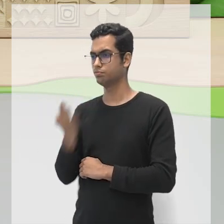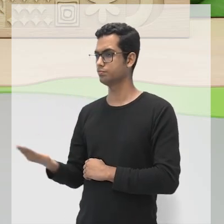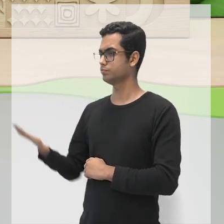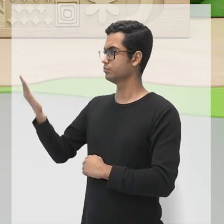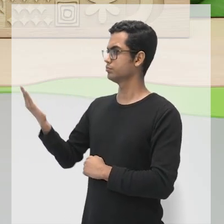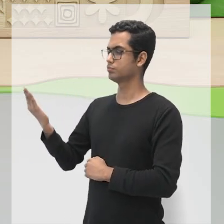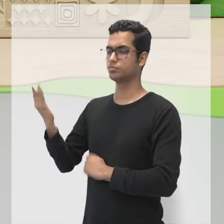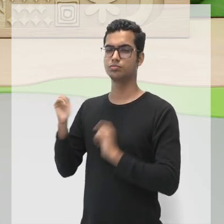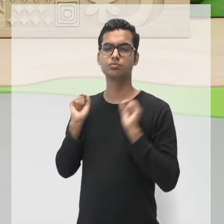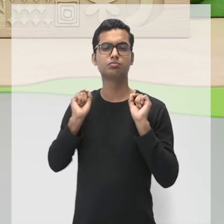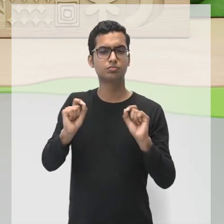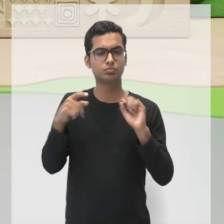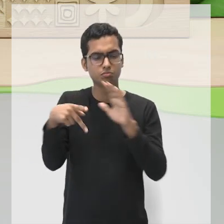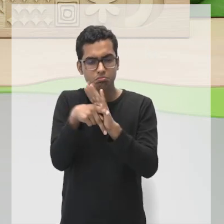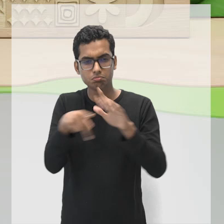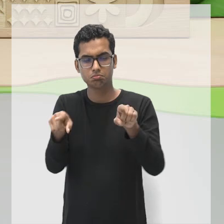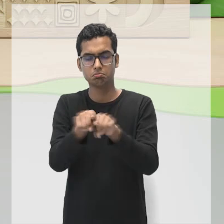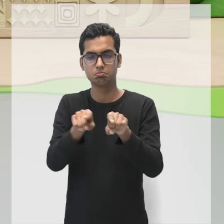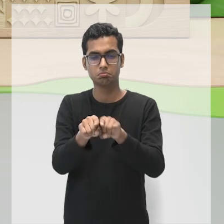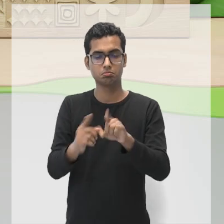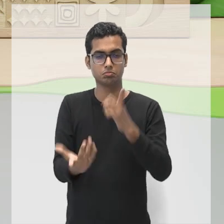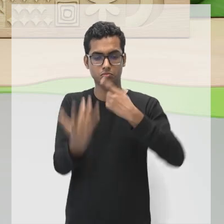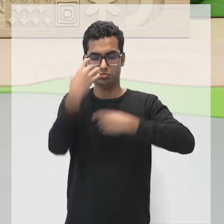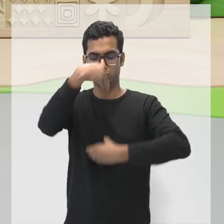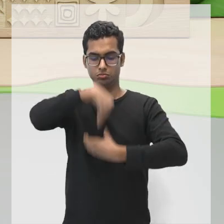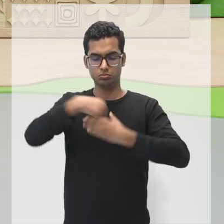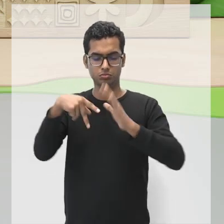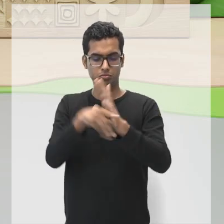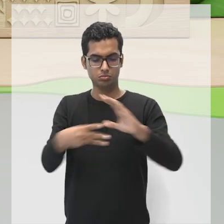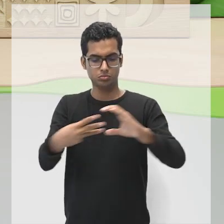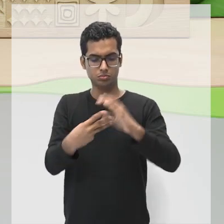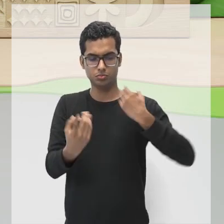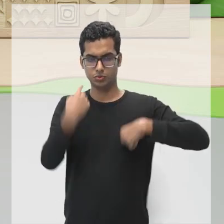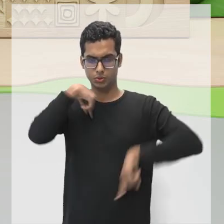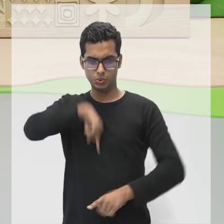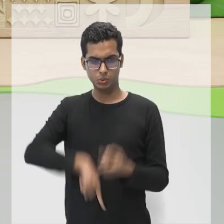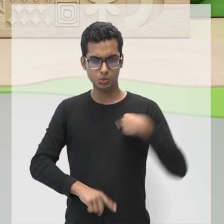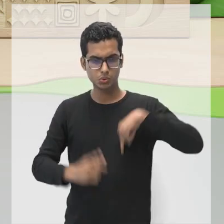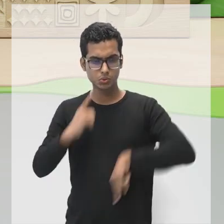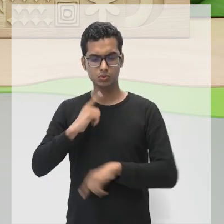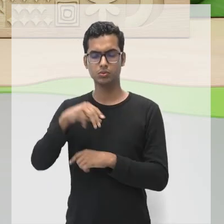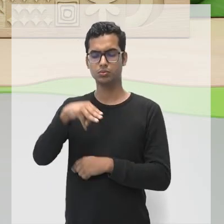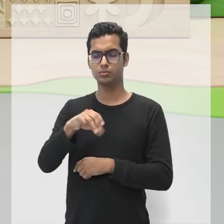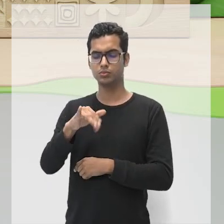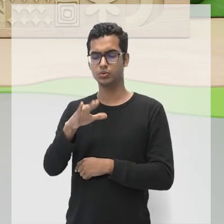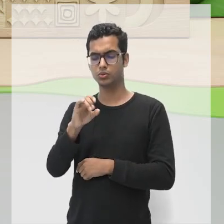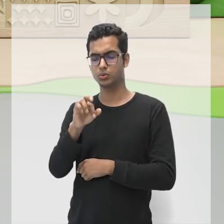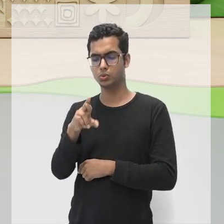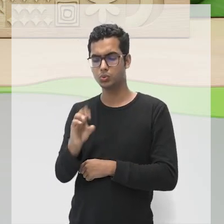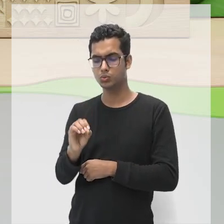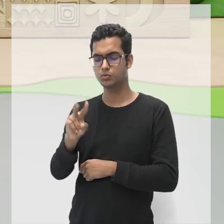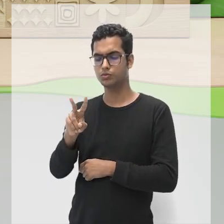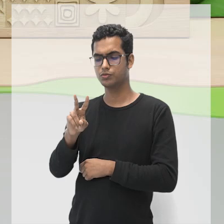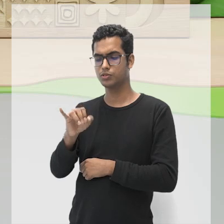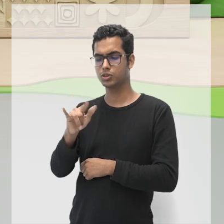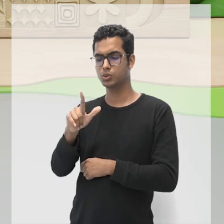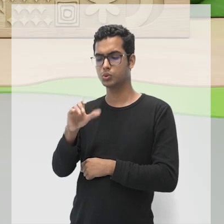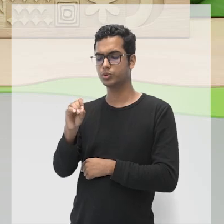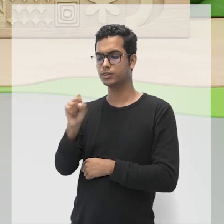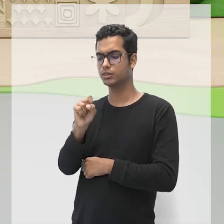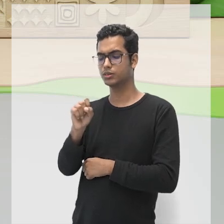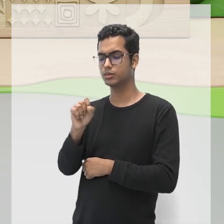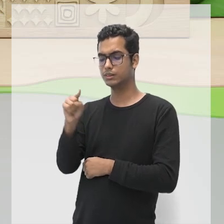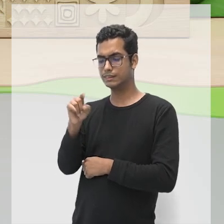aí as células do nosso intestino, certo? Que tem ali as microvilosidades que vão aumentar o